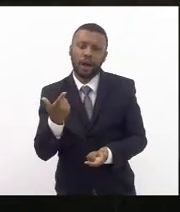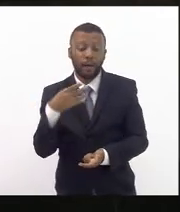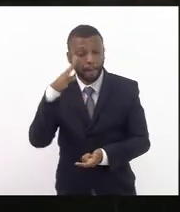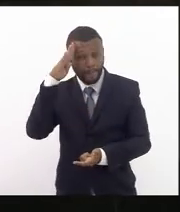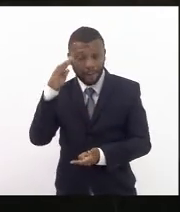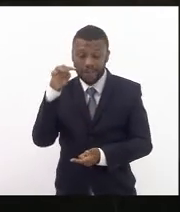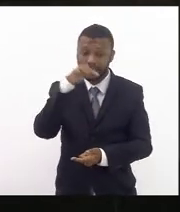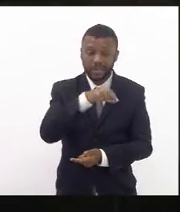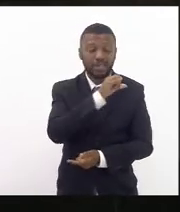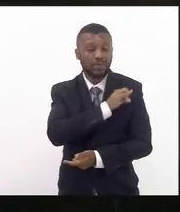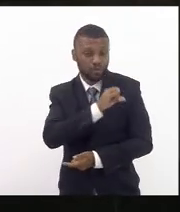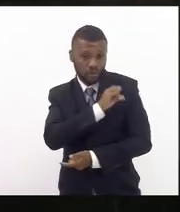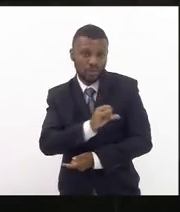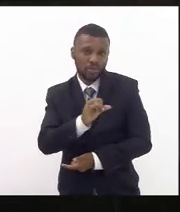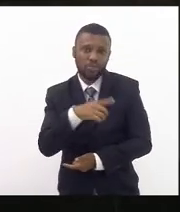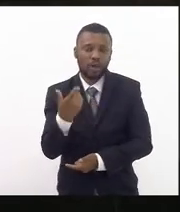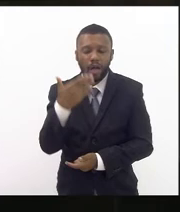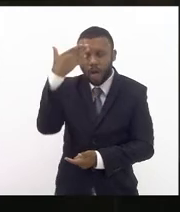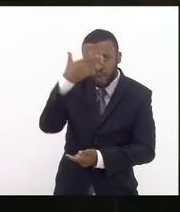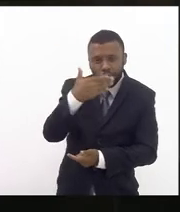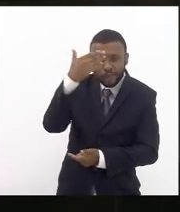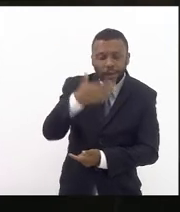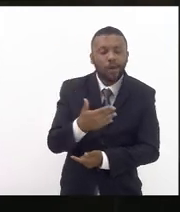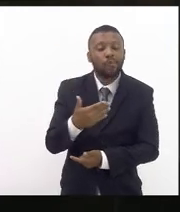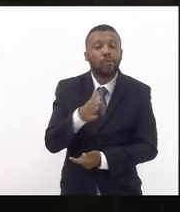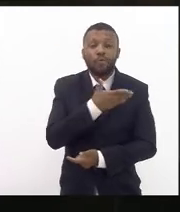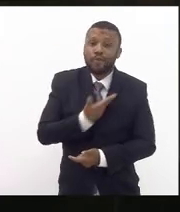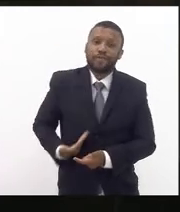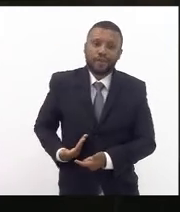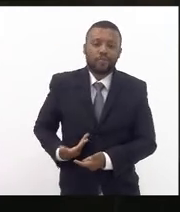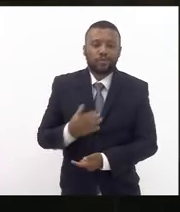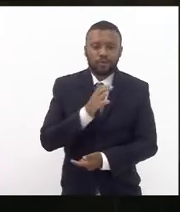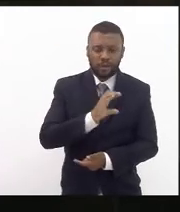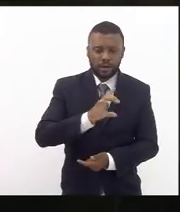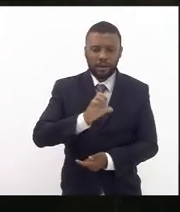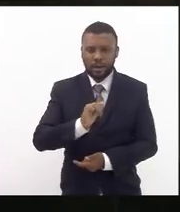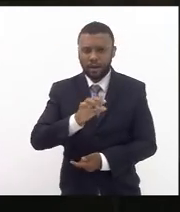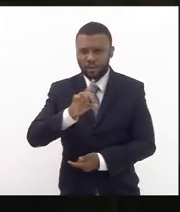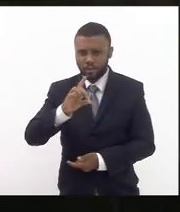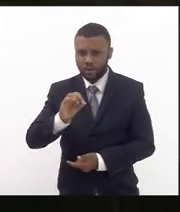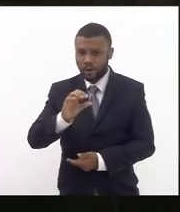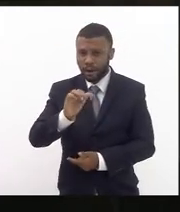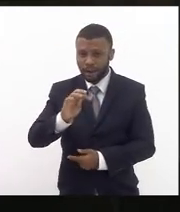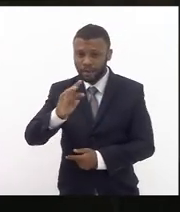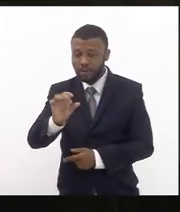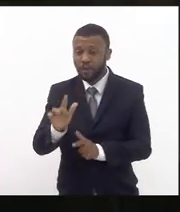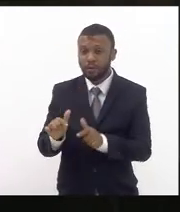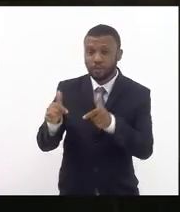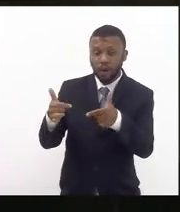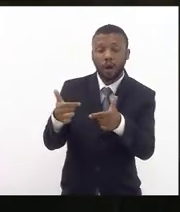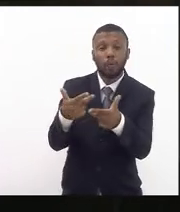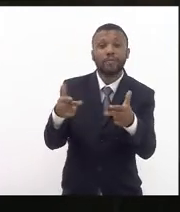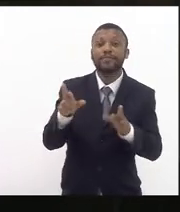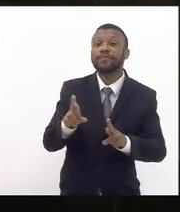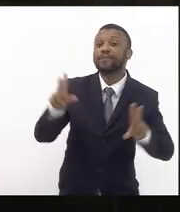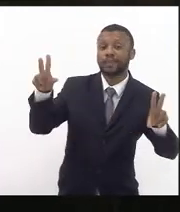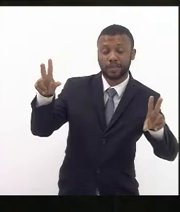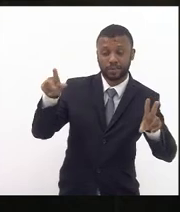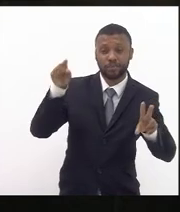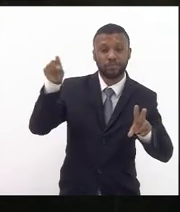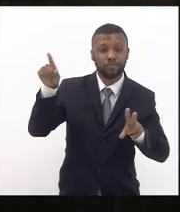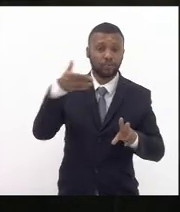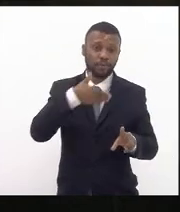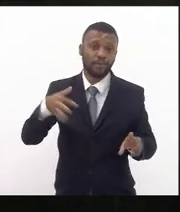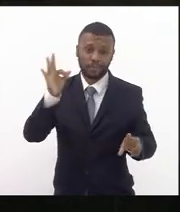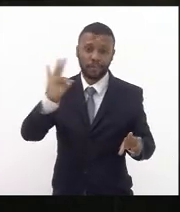do Rio de Janeiro não vemos o Cláudio Castro, atual governador, fazer algo que diferencie daquilo que o governo federal tem feito. Então, essa